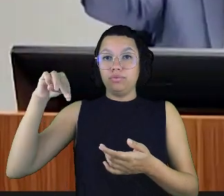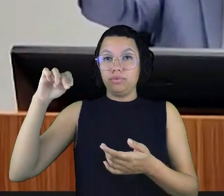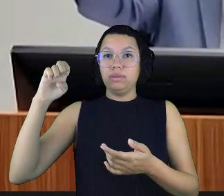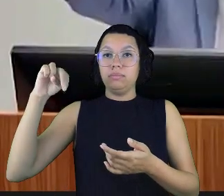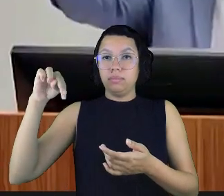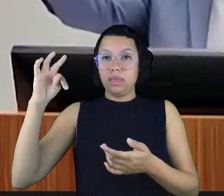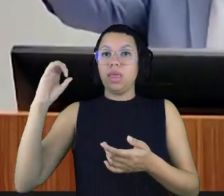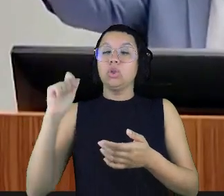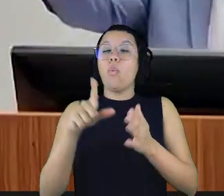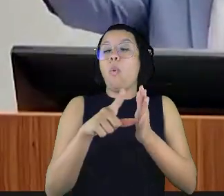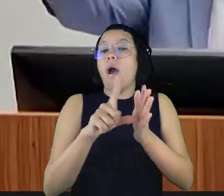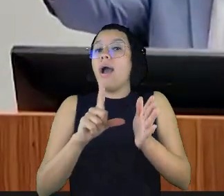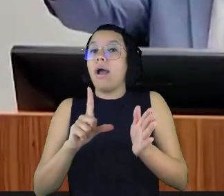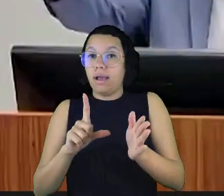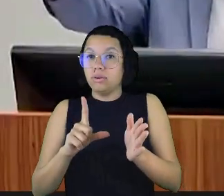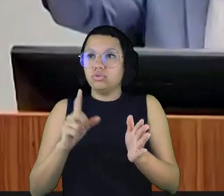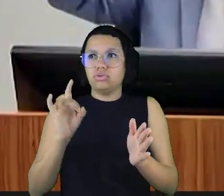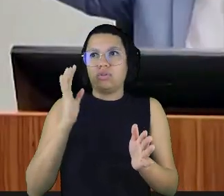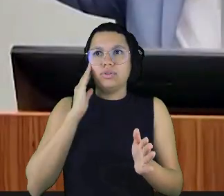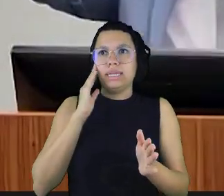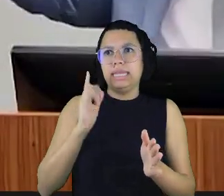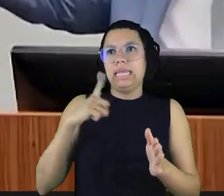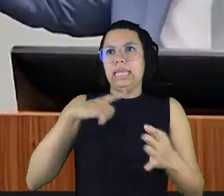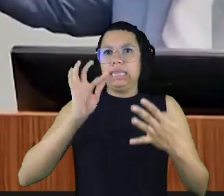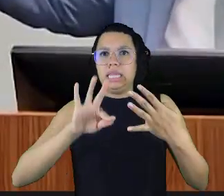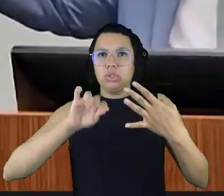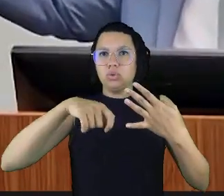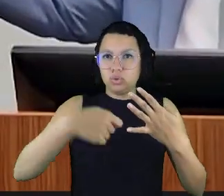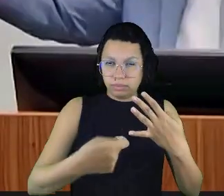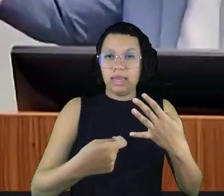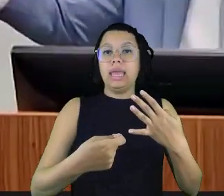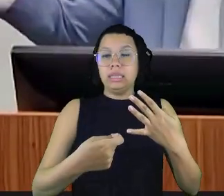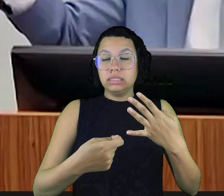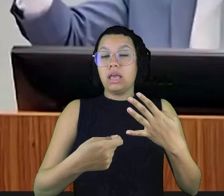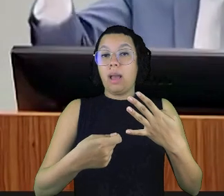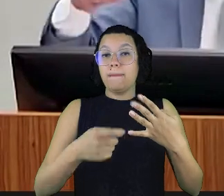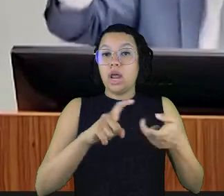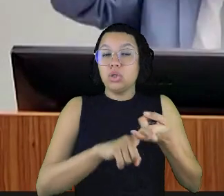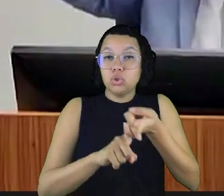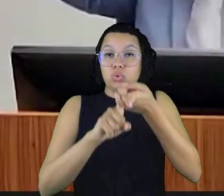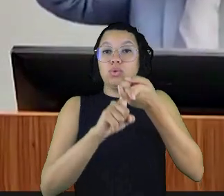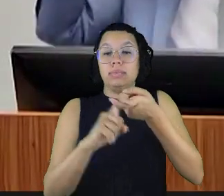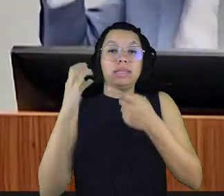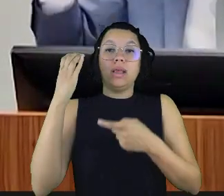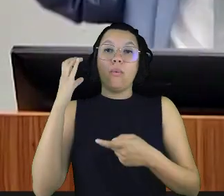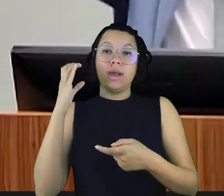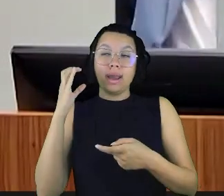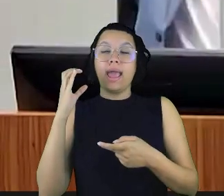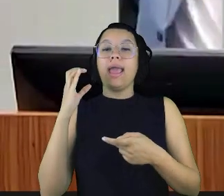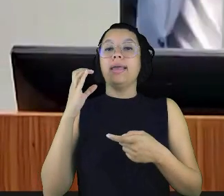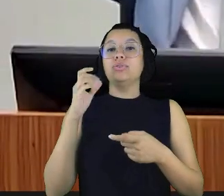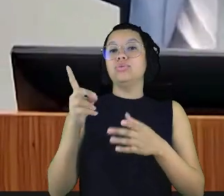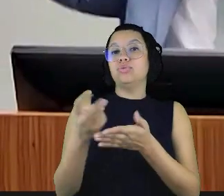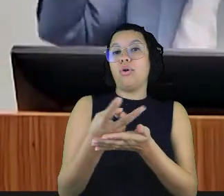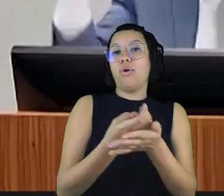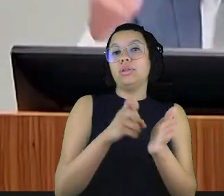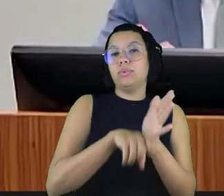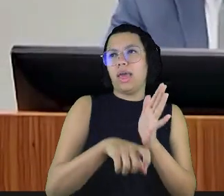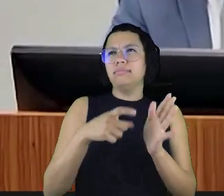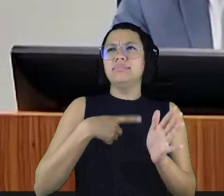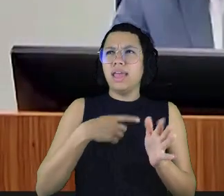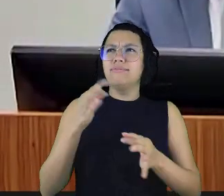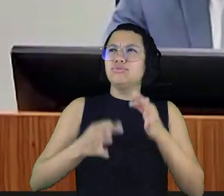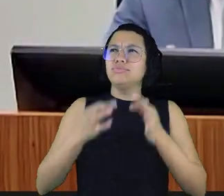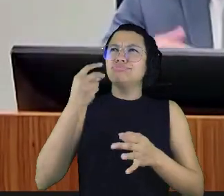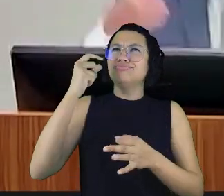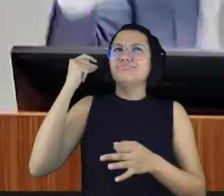exista sentença para suspender ad eterno o crédito tributário, né? Houve juiz lá no passado bem remoto que